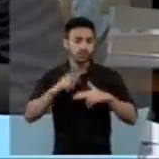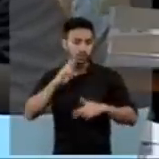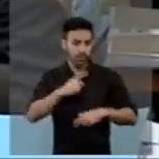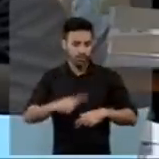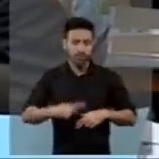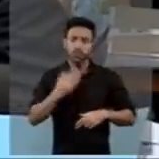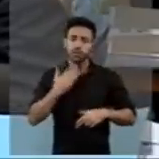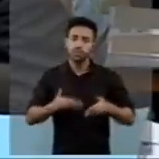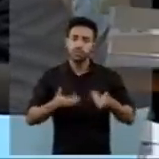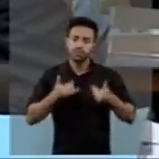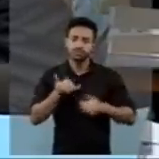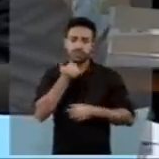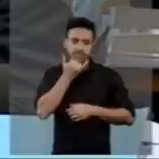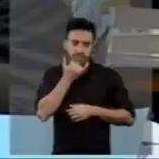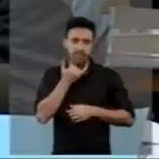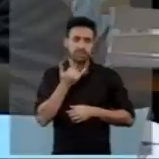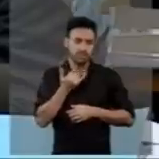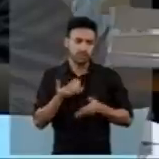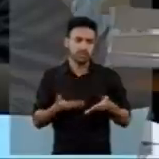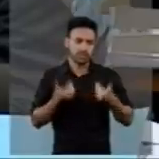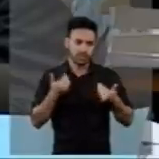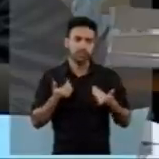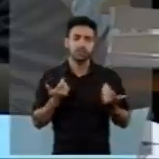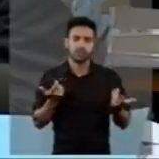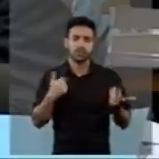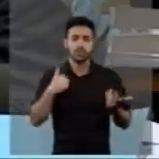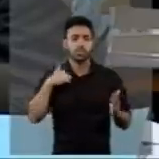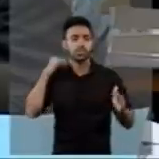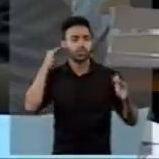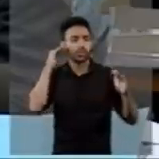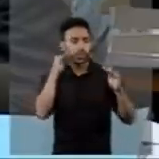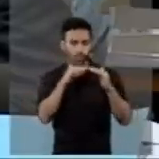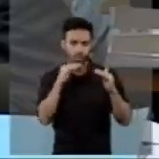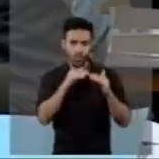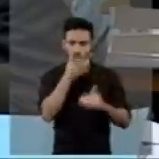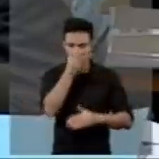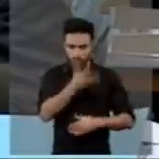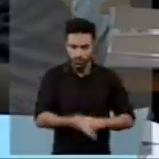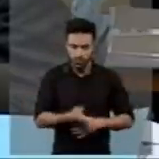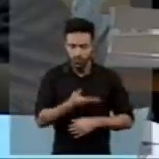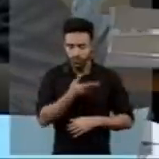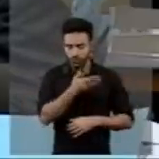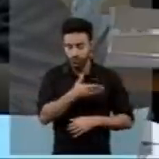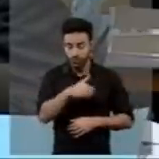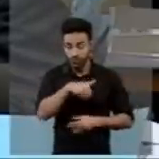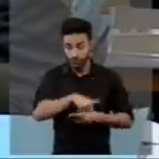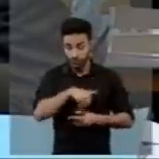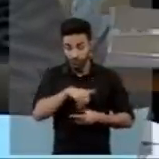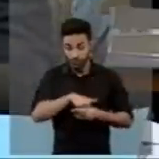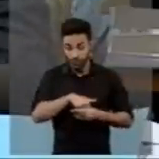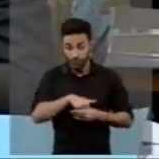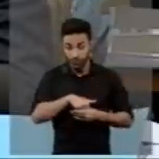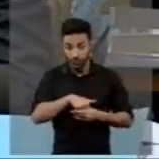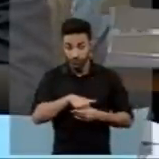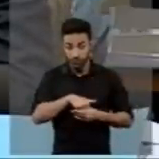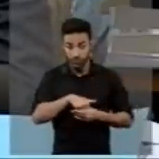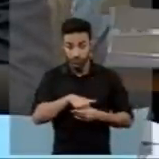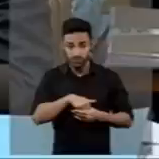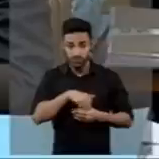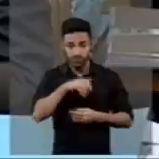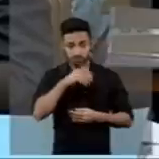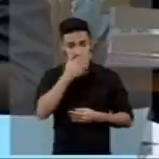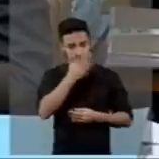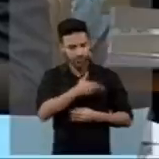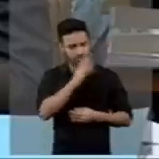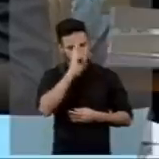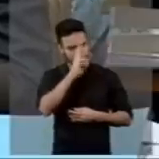eu peço vênia para acompanhar, então, o voto de Vossa